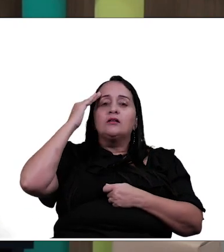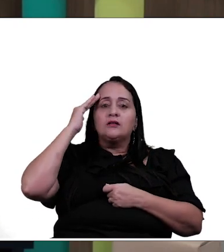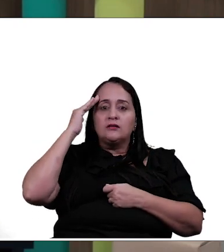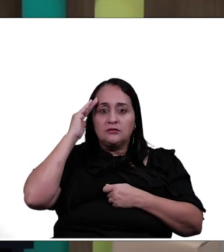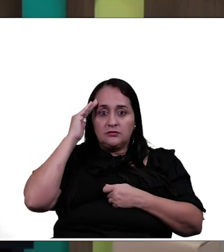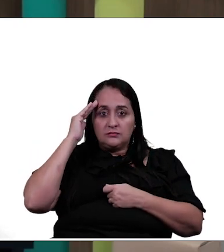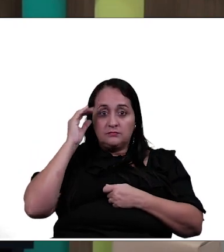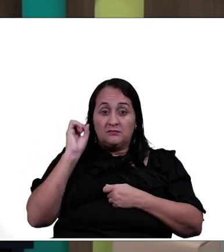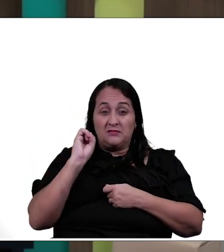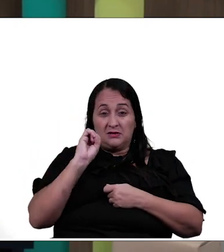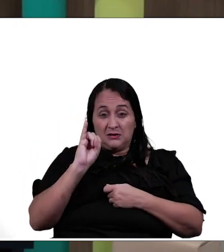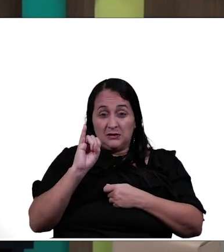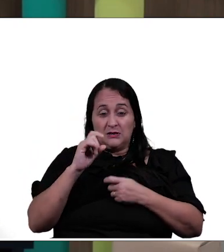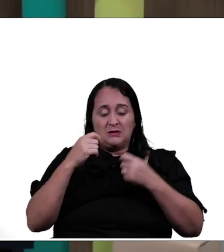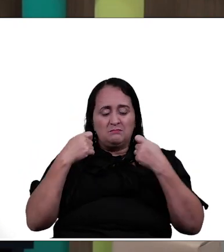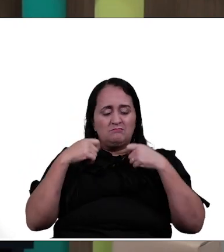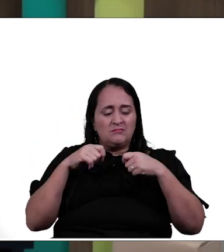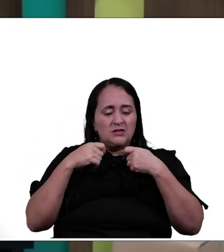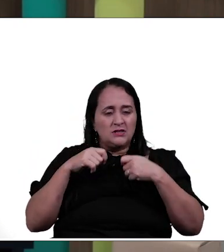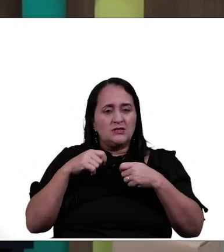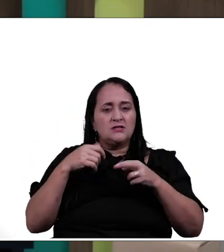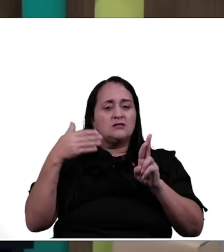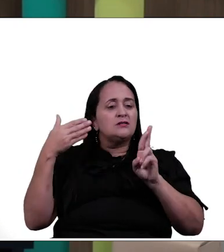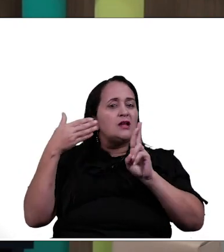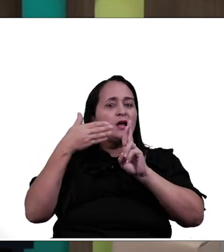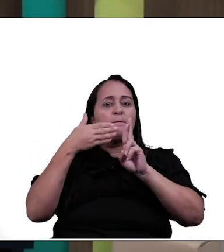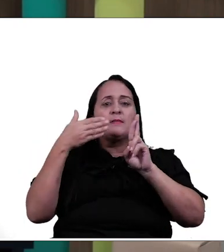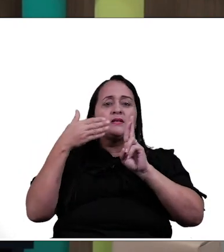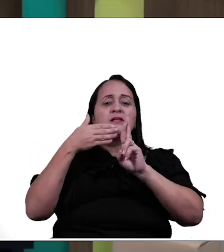1,34, ou melhor, 0,34 e